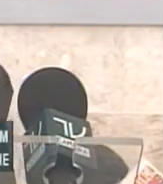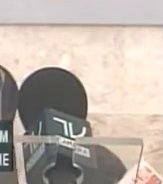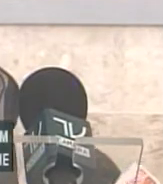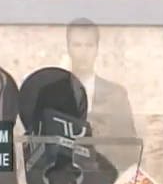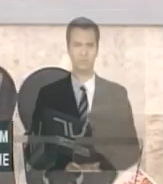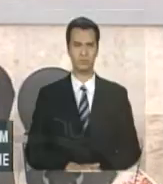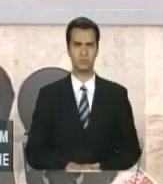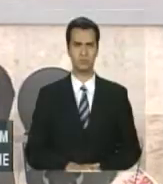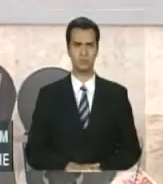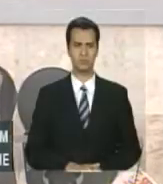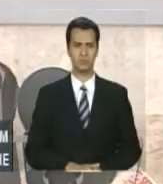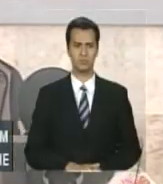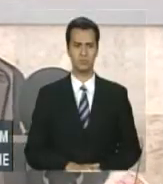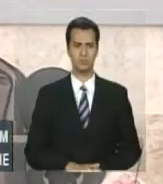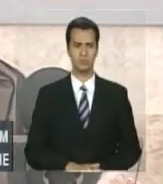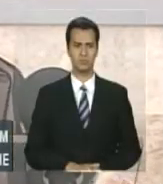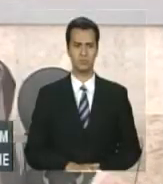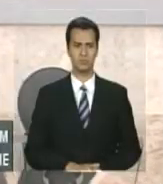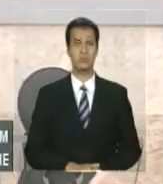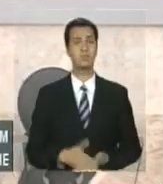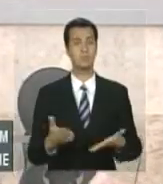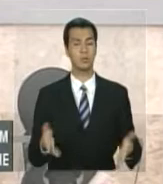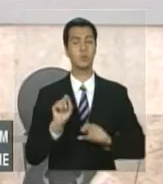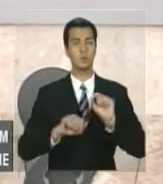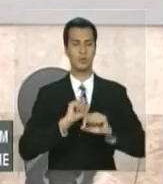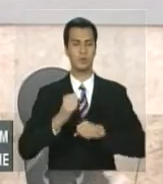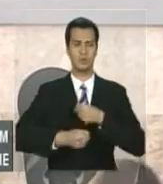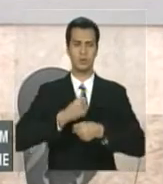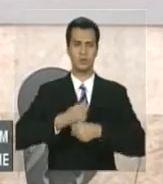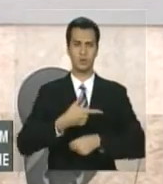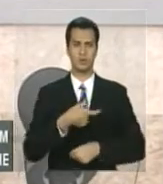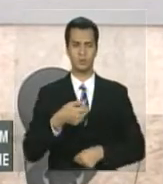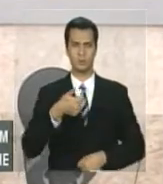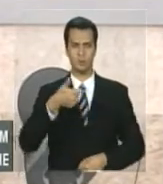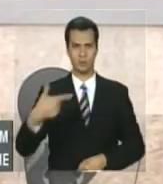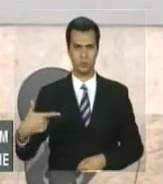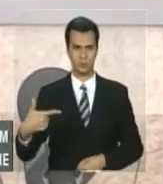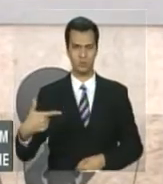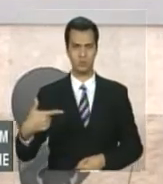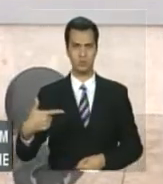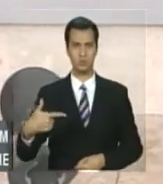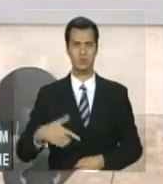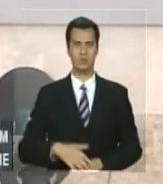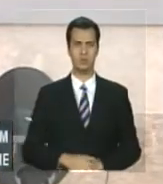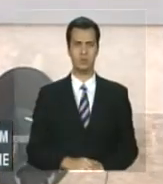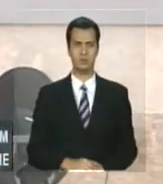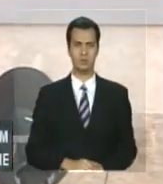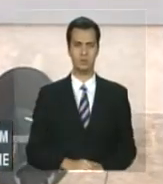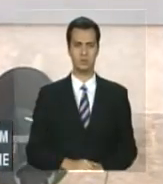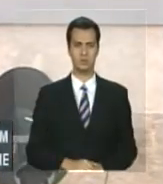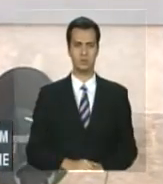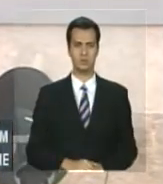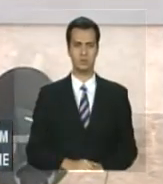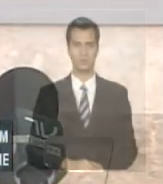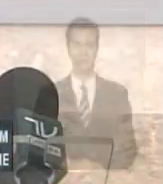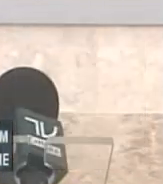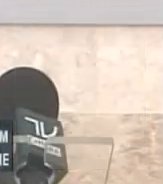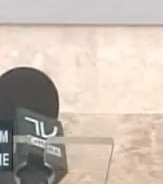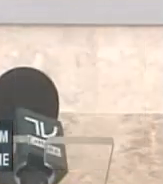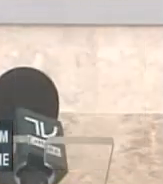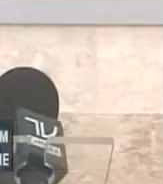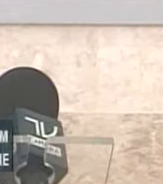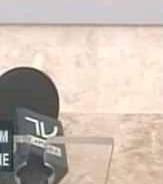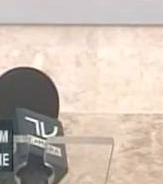Isso, até dezembro, é um planejamento para 2012. E hoje são quantas, ministro? Hoje são quantas? Vão ser 320 mil agora